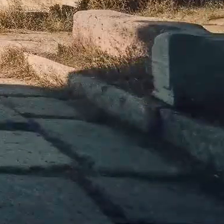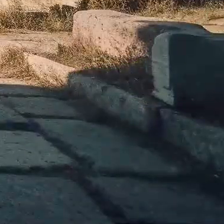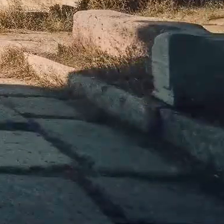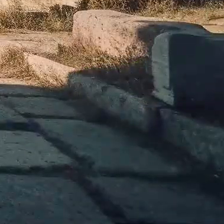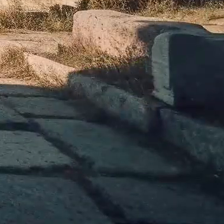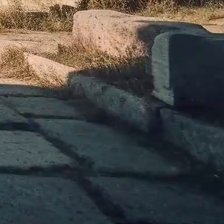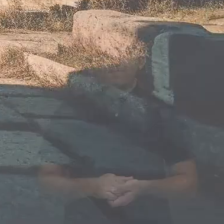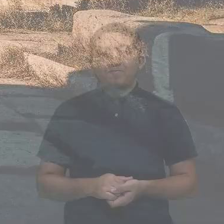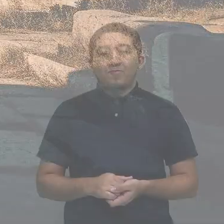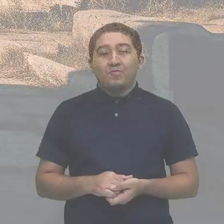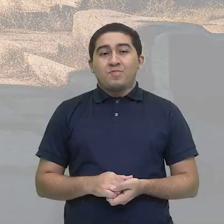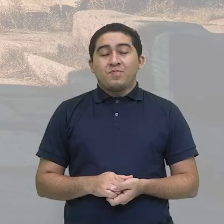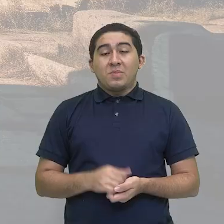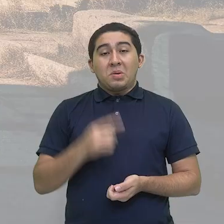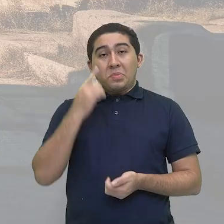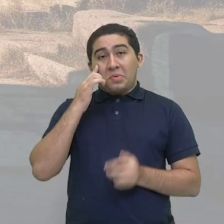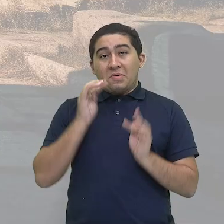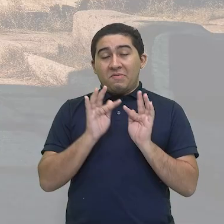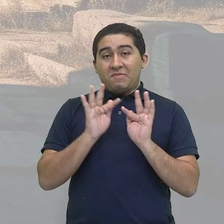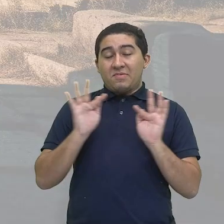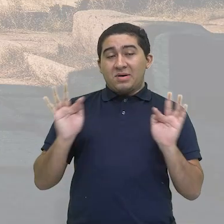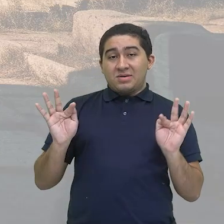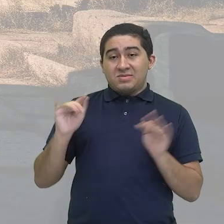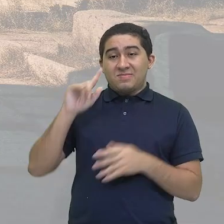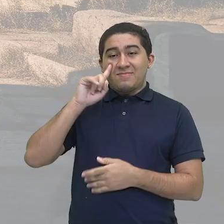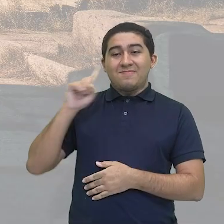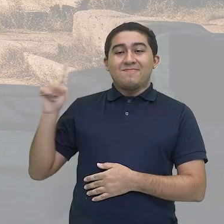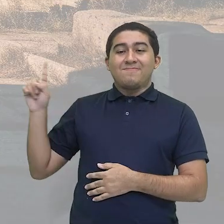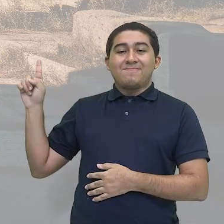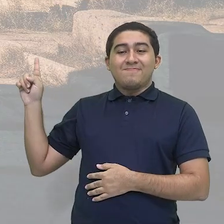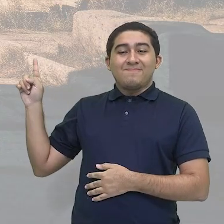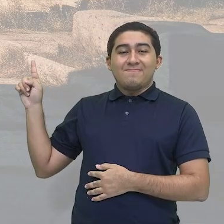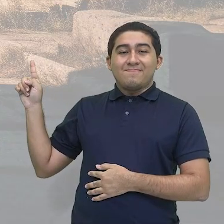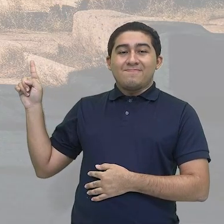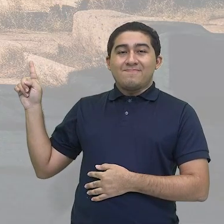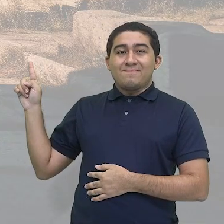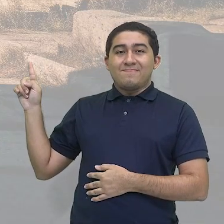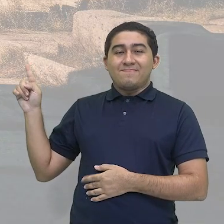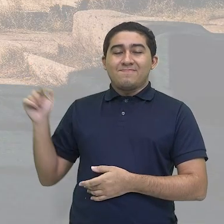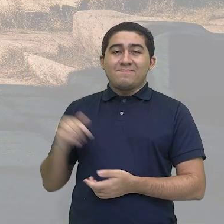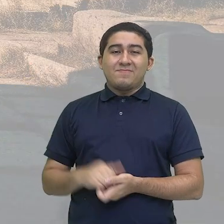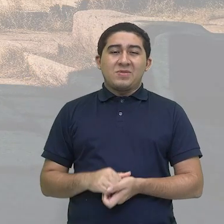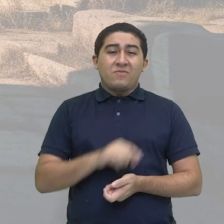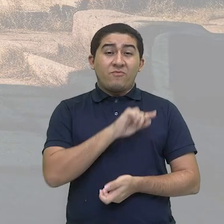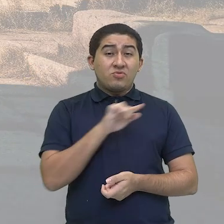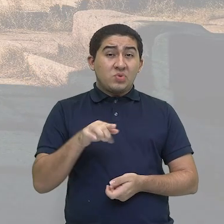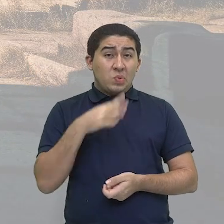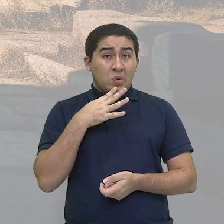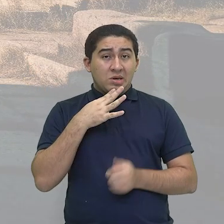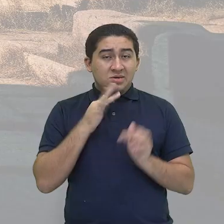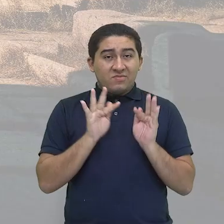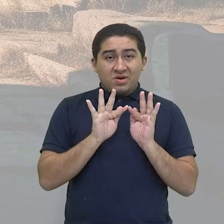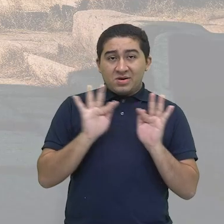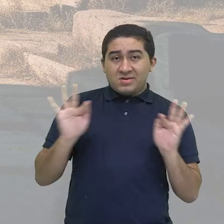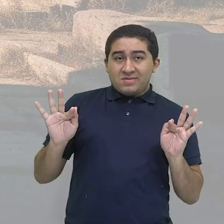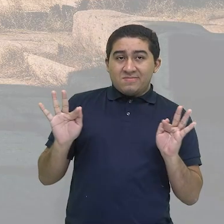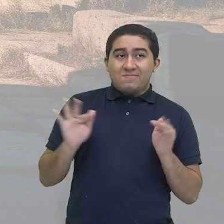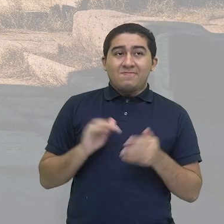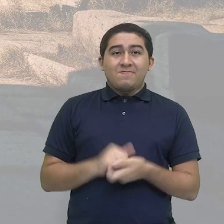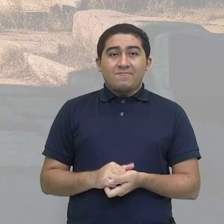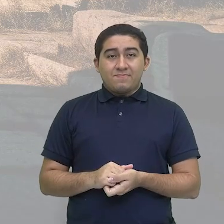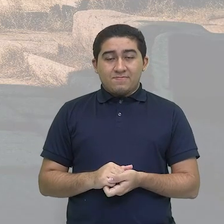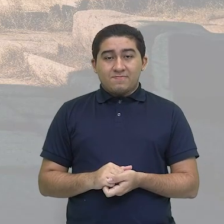Olha essa frase, nada vem do nada. Você já ouviu essa frase?